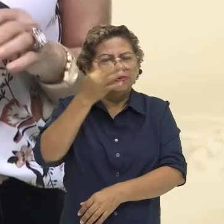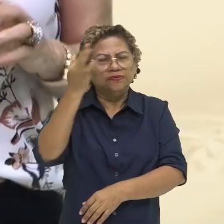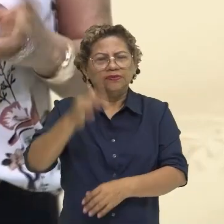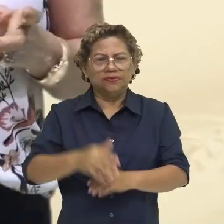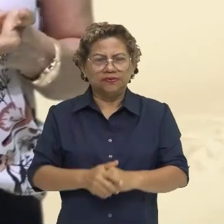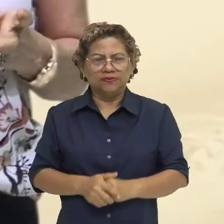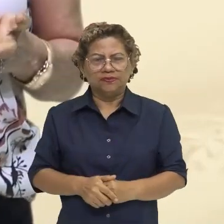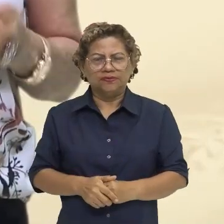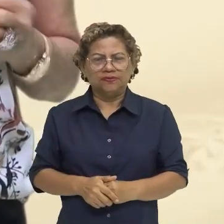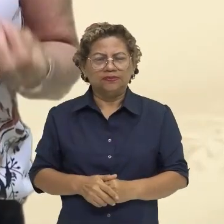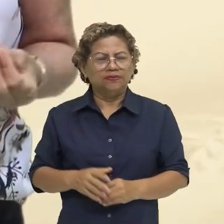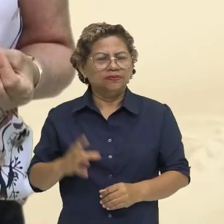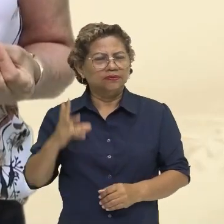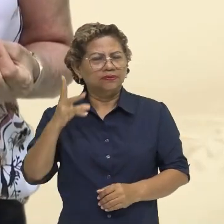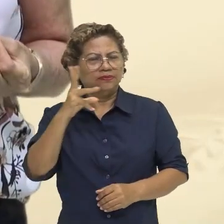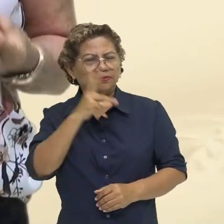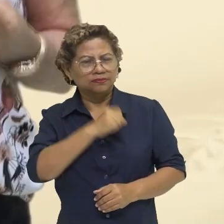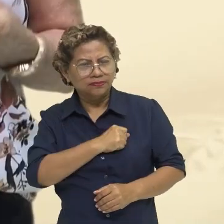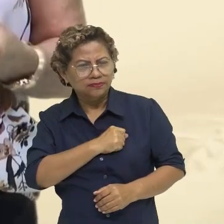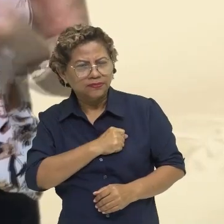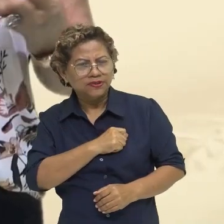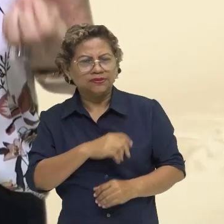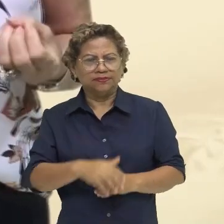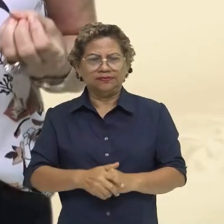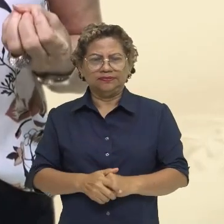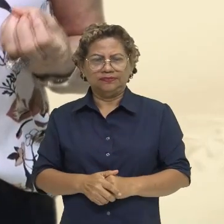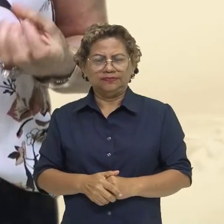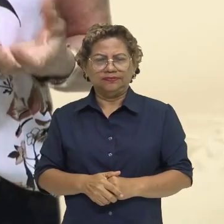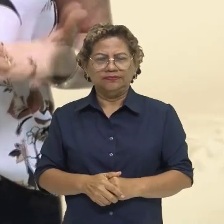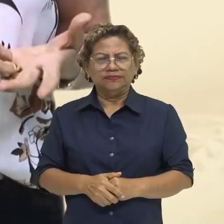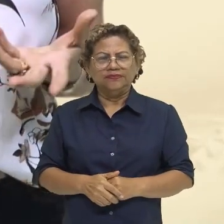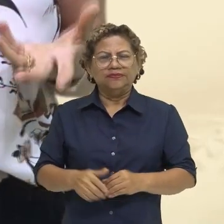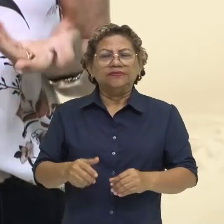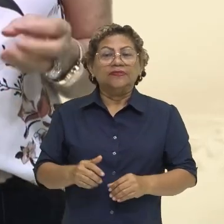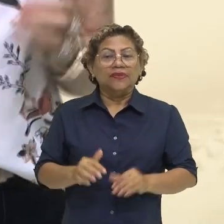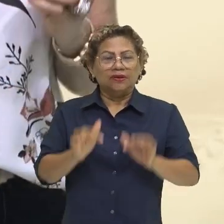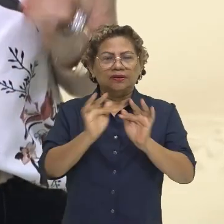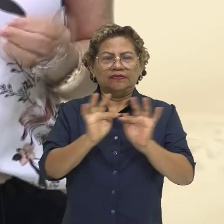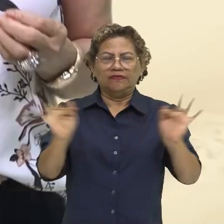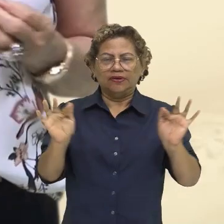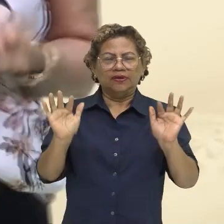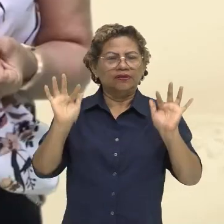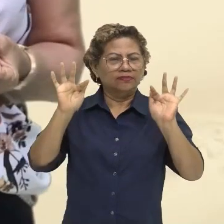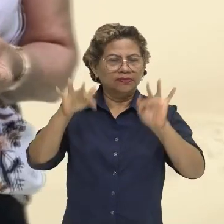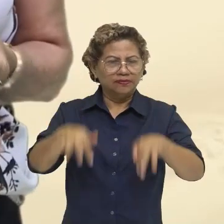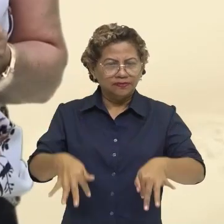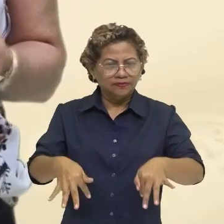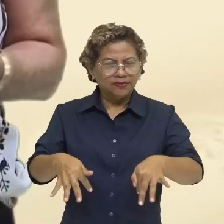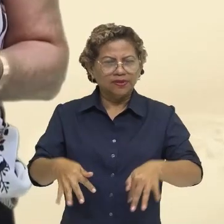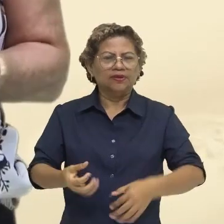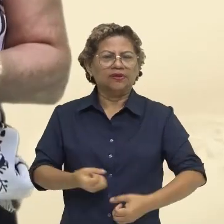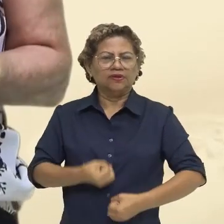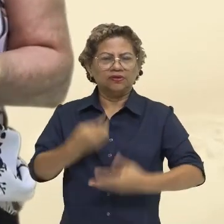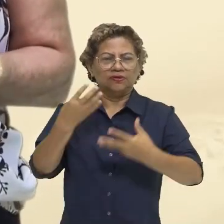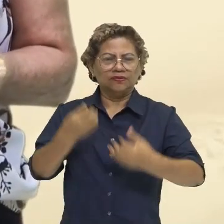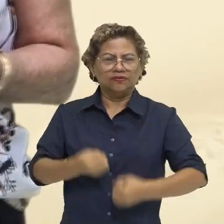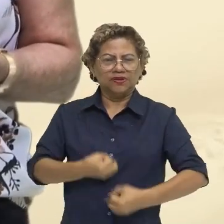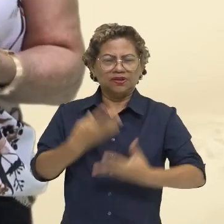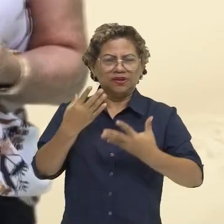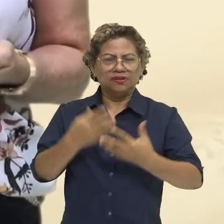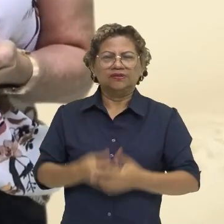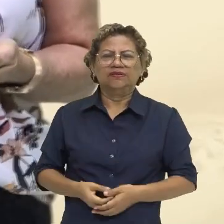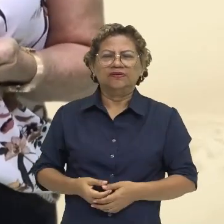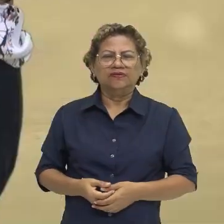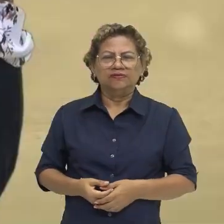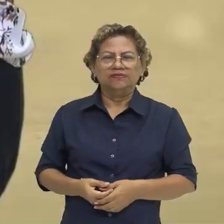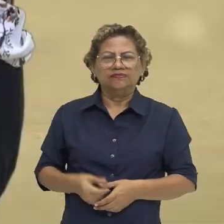Torce, aprimora, alteia, lima a frase e, enfim, no verso de ouro engasta a rima,